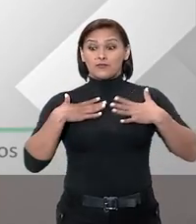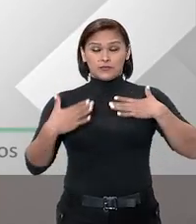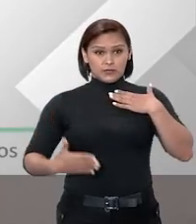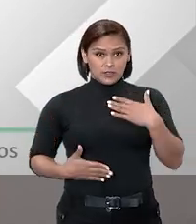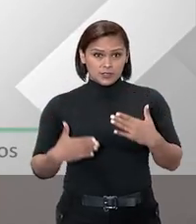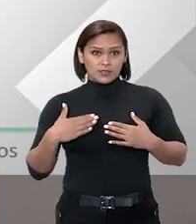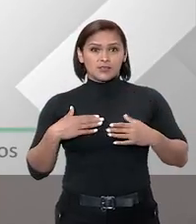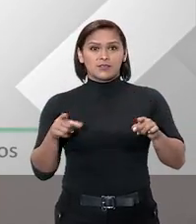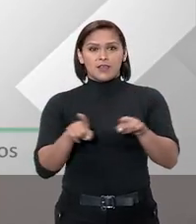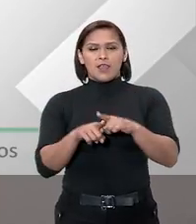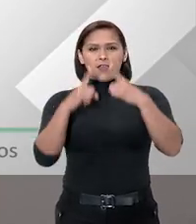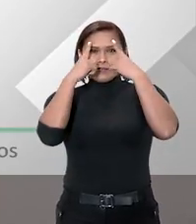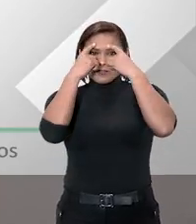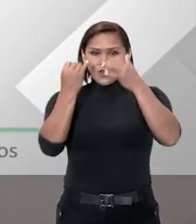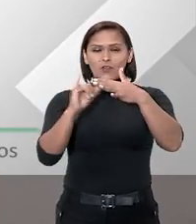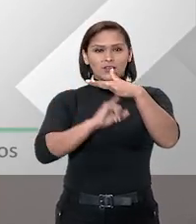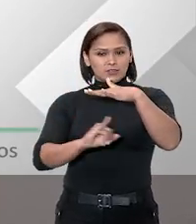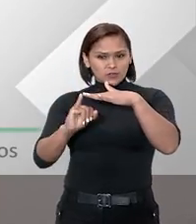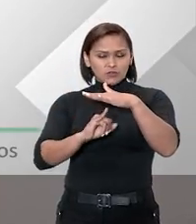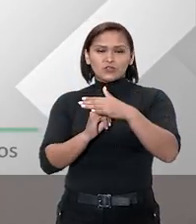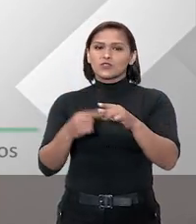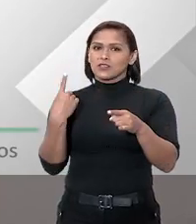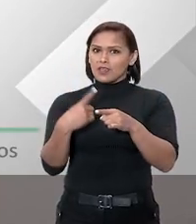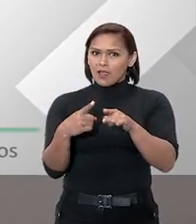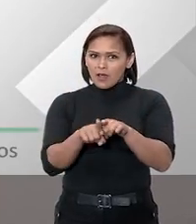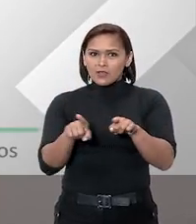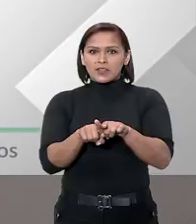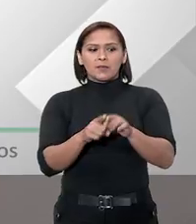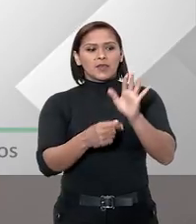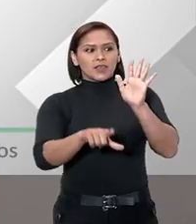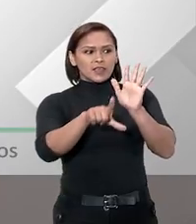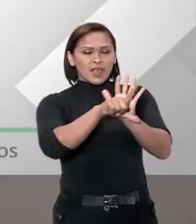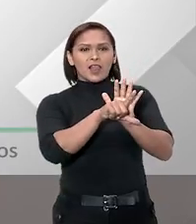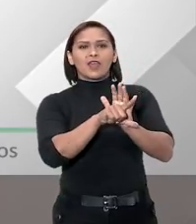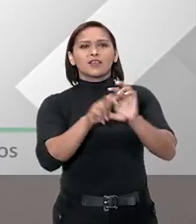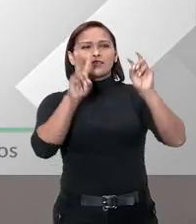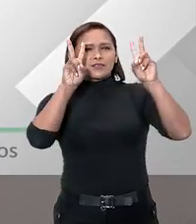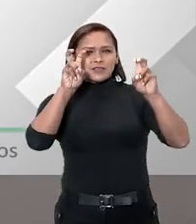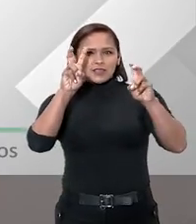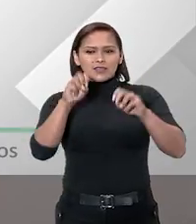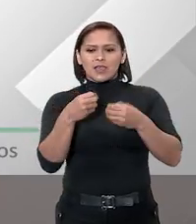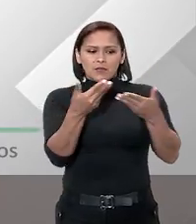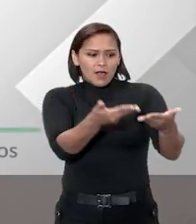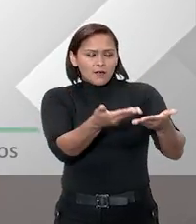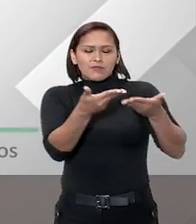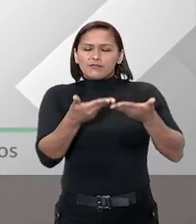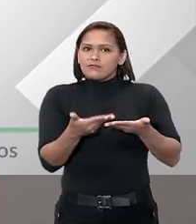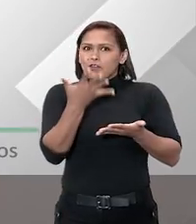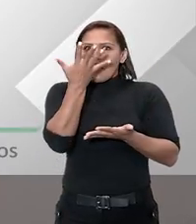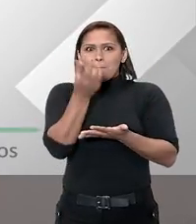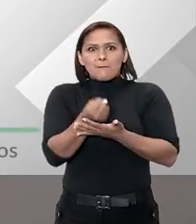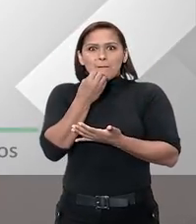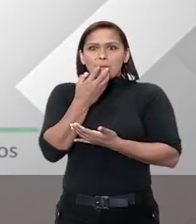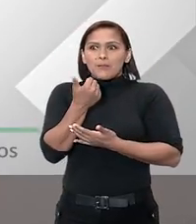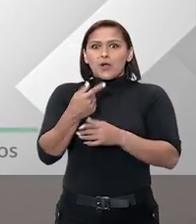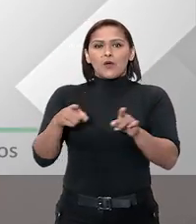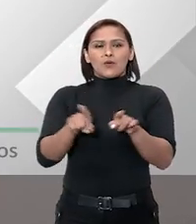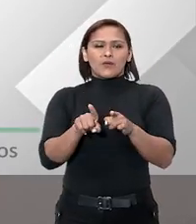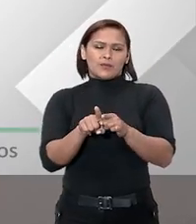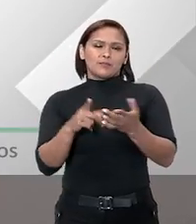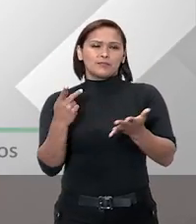física, né? Violência institucional também, que a lei criou esse termo, muito bem-vindo, até achei,